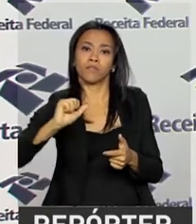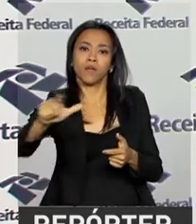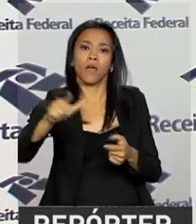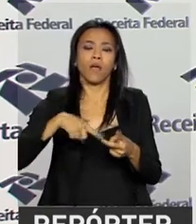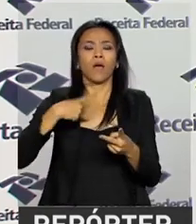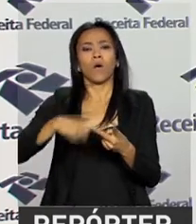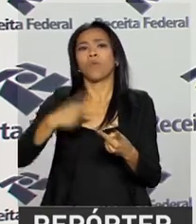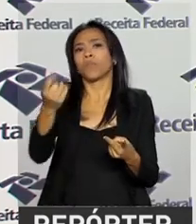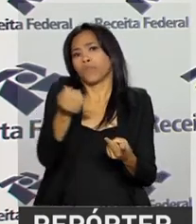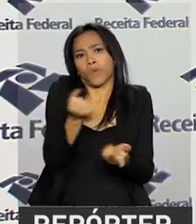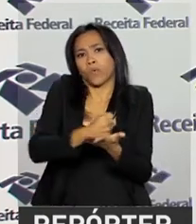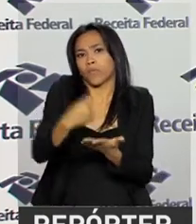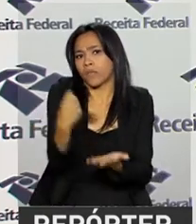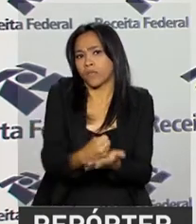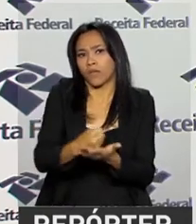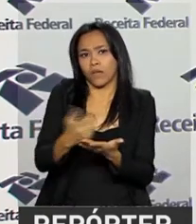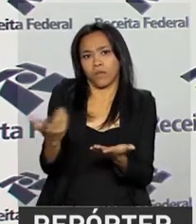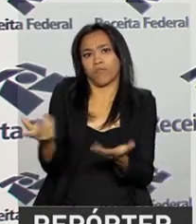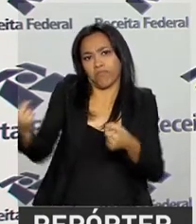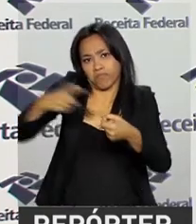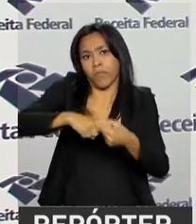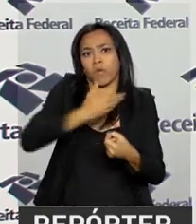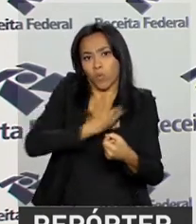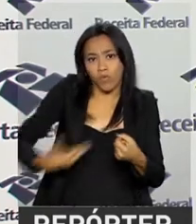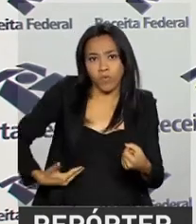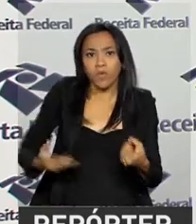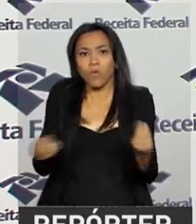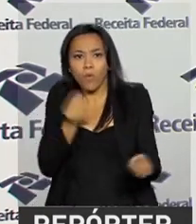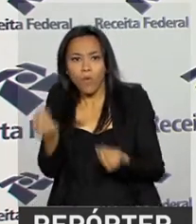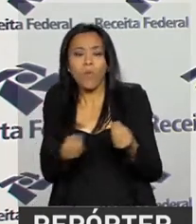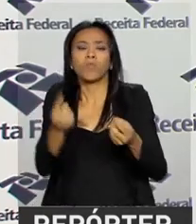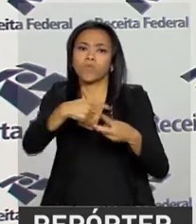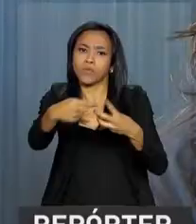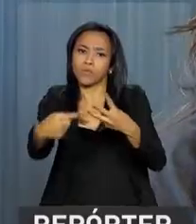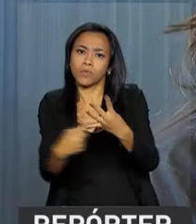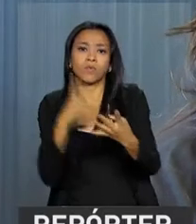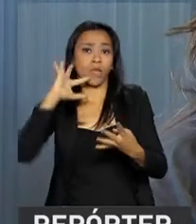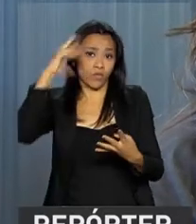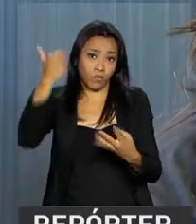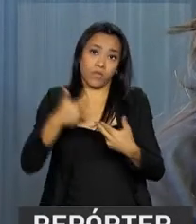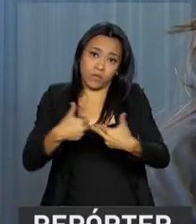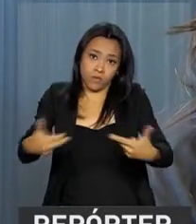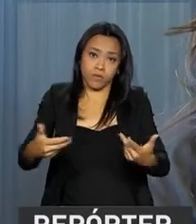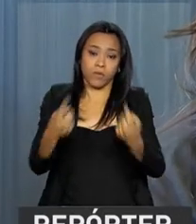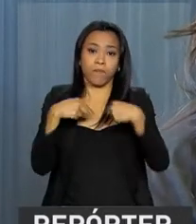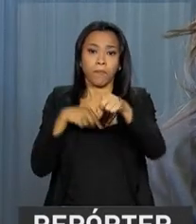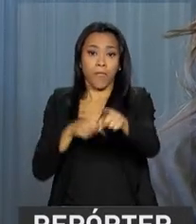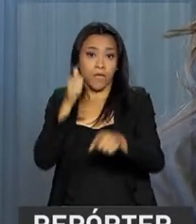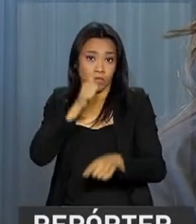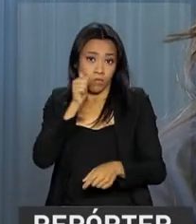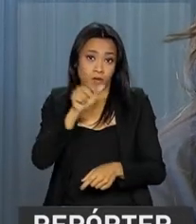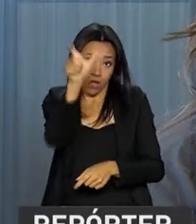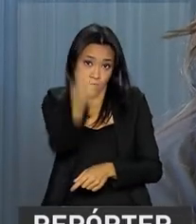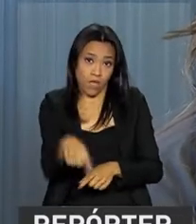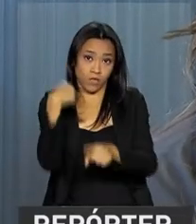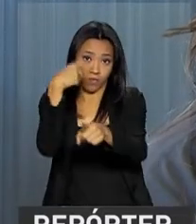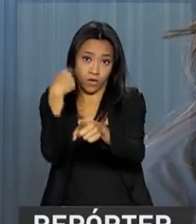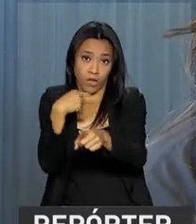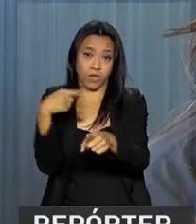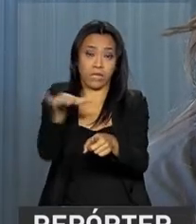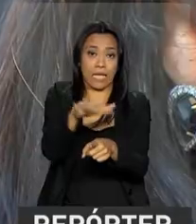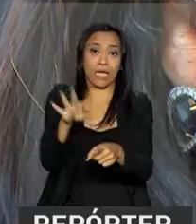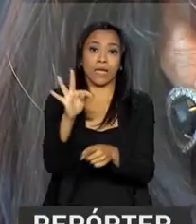público enfim é bom para os dois lados sem adentrar no programa parece a advogada tributarista o programa de regularização